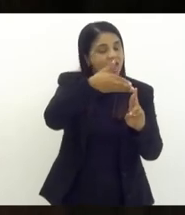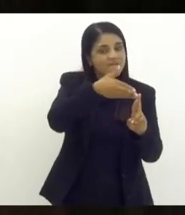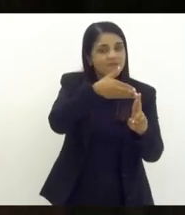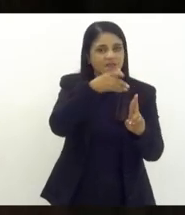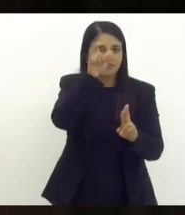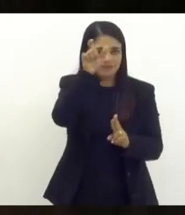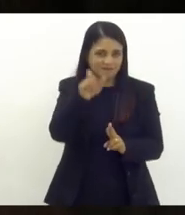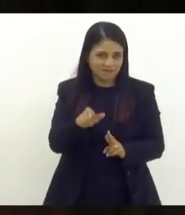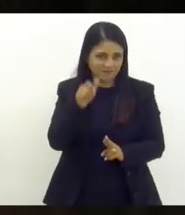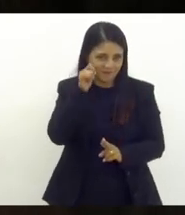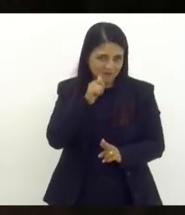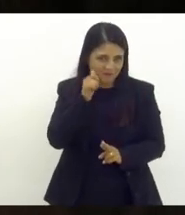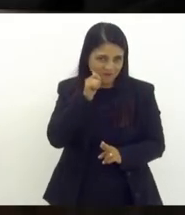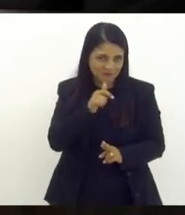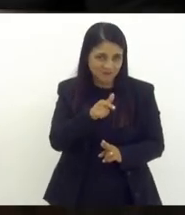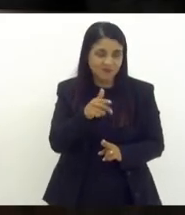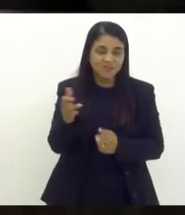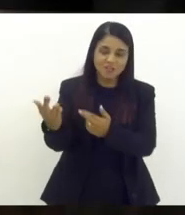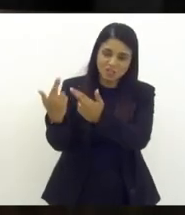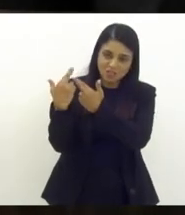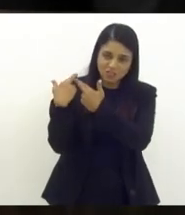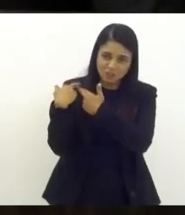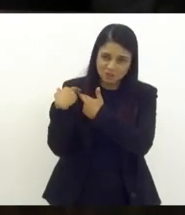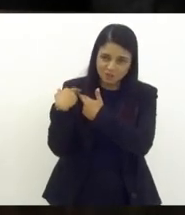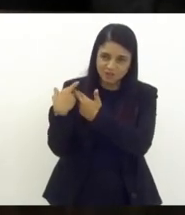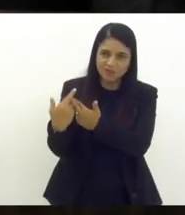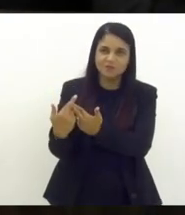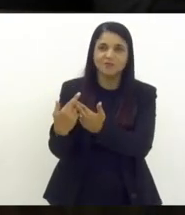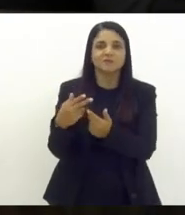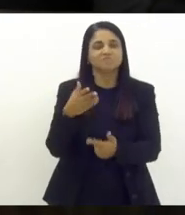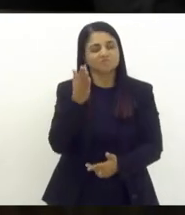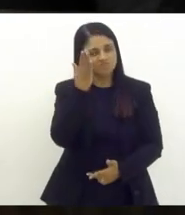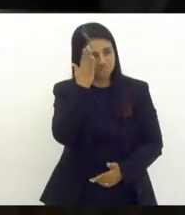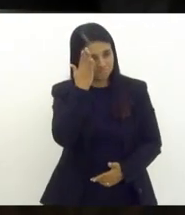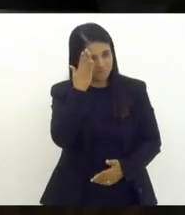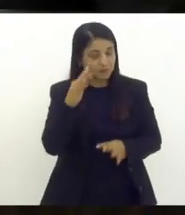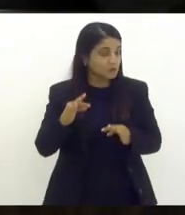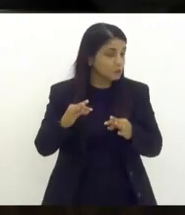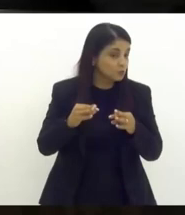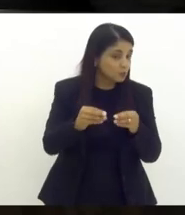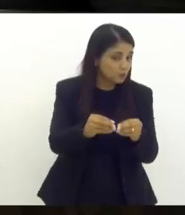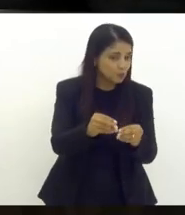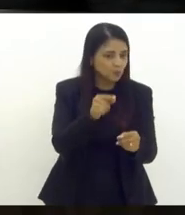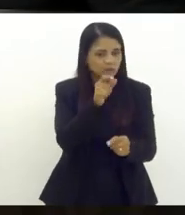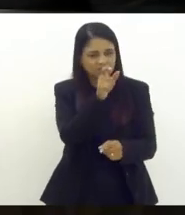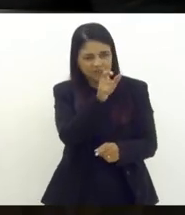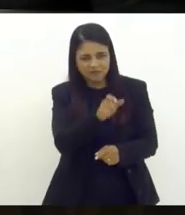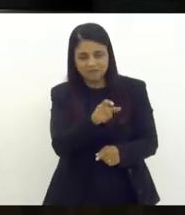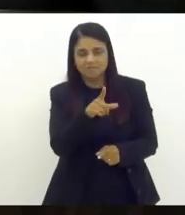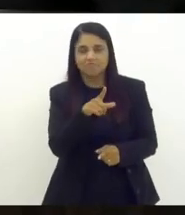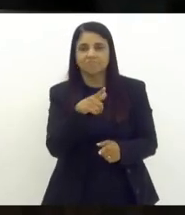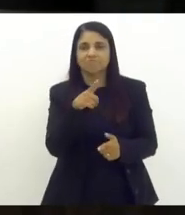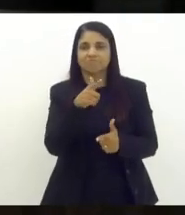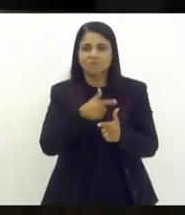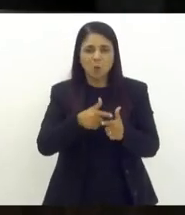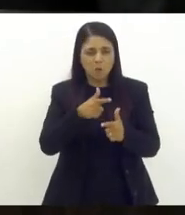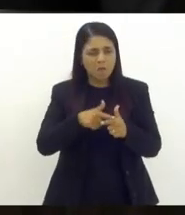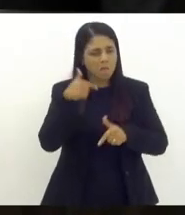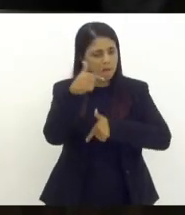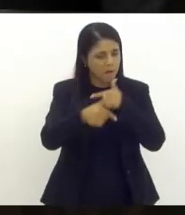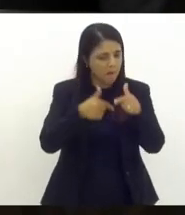essas mulheres sei da sua responsabilidade sei de tudo que você tem passado em vista